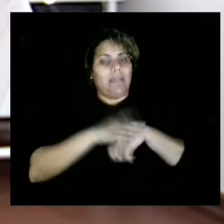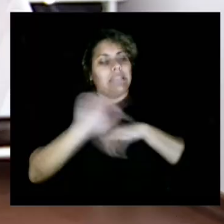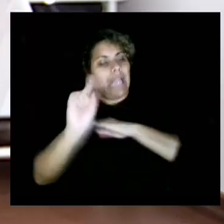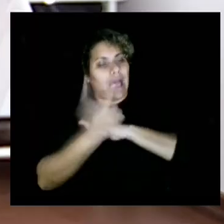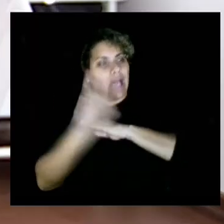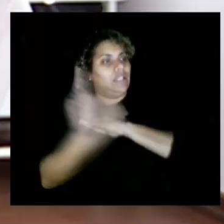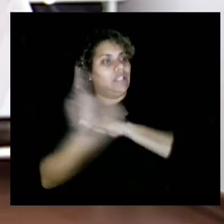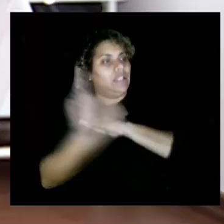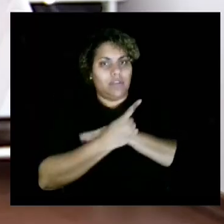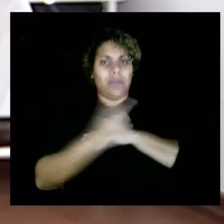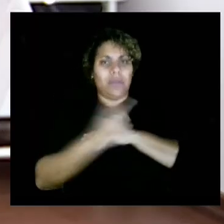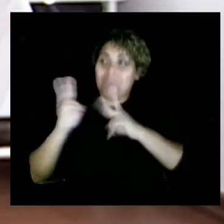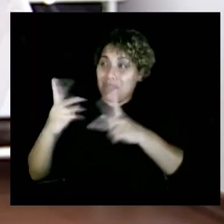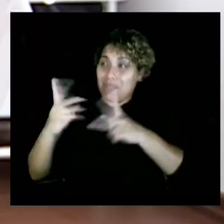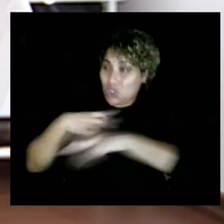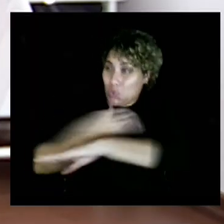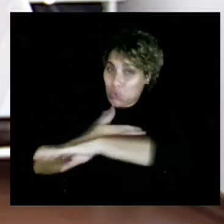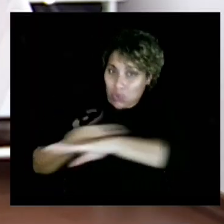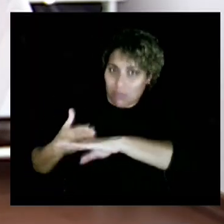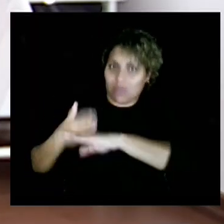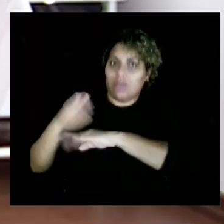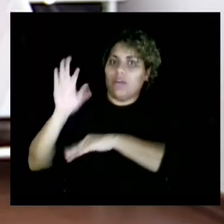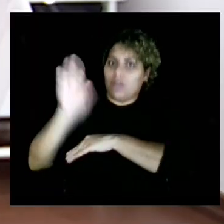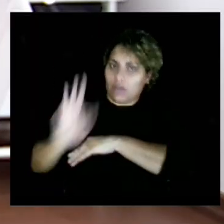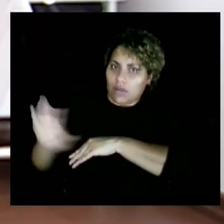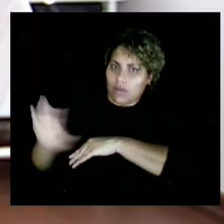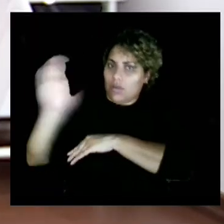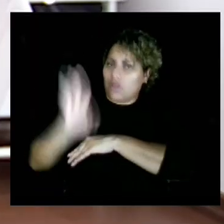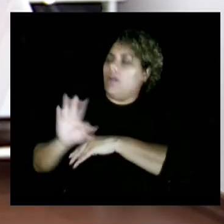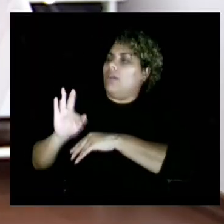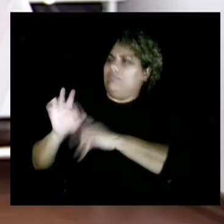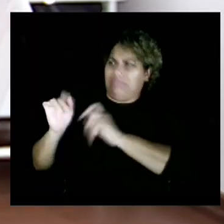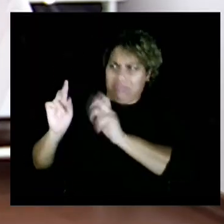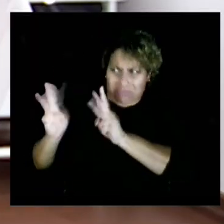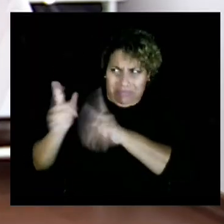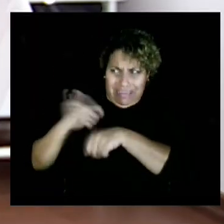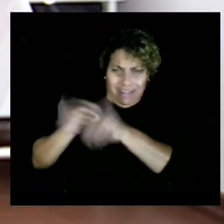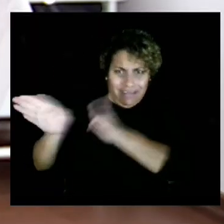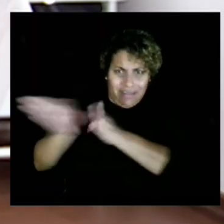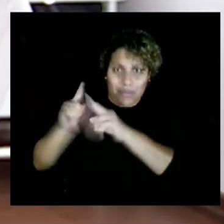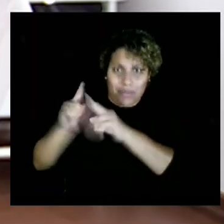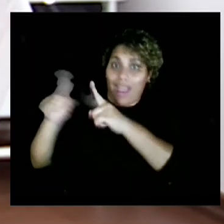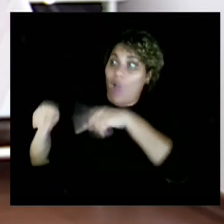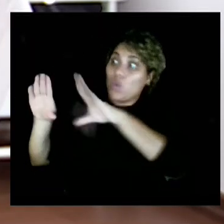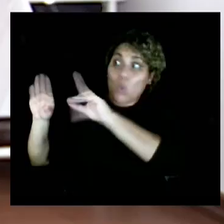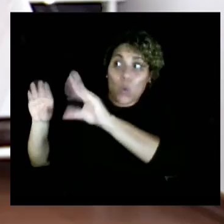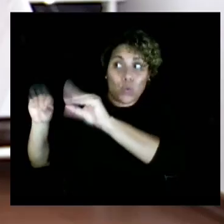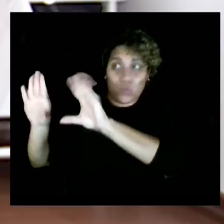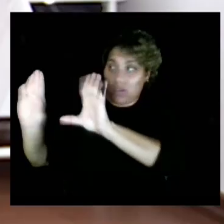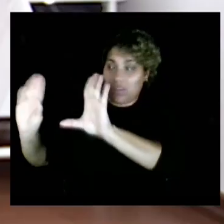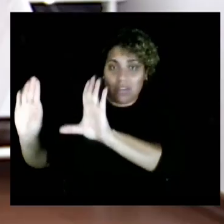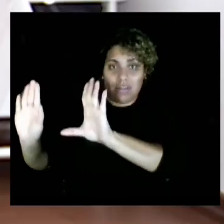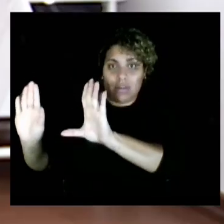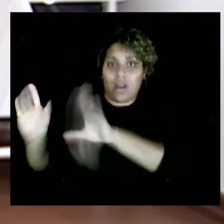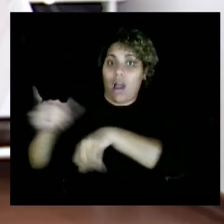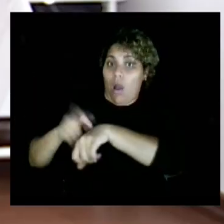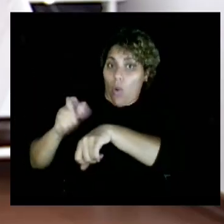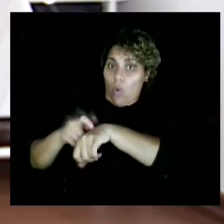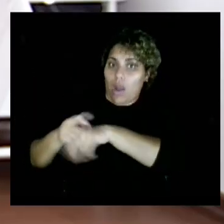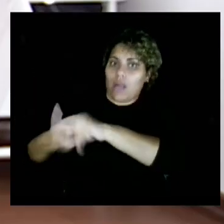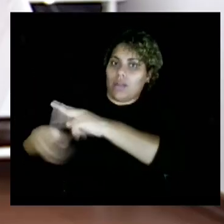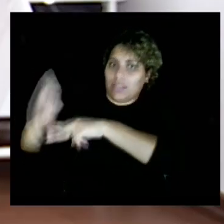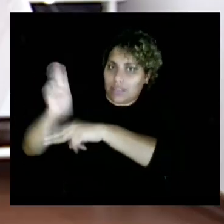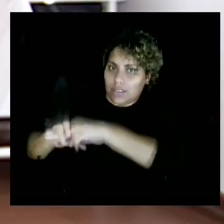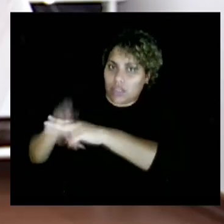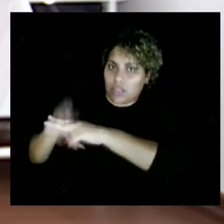a rotina da faculdade? Mesmo na rotina da faculdade. Porque aí é à noite, né? Sim. A hora que eu sento para estudar é à noite.